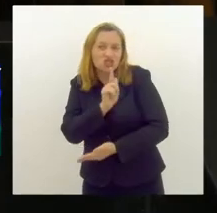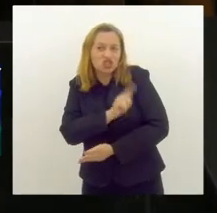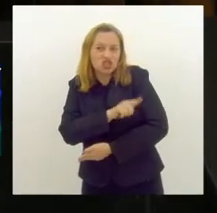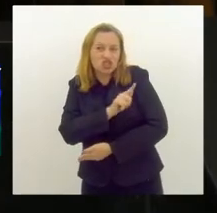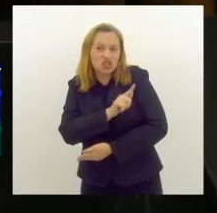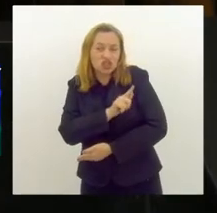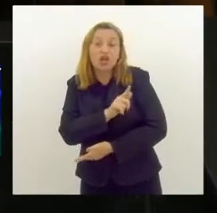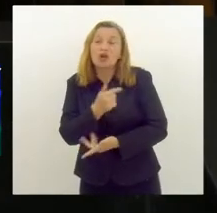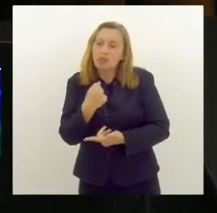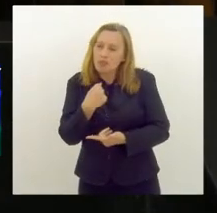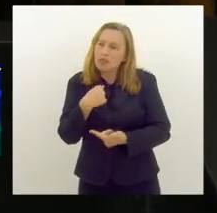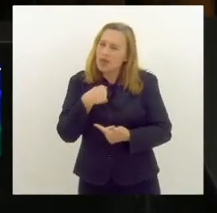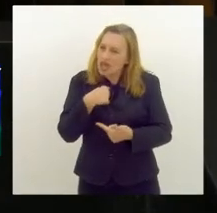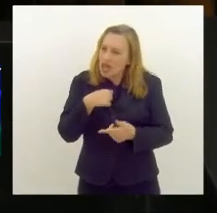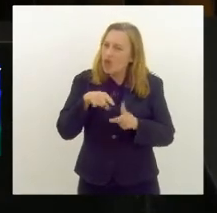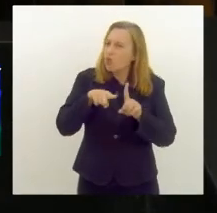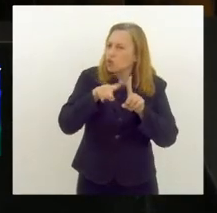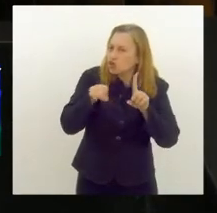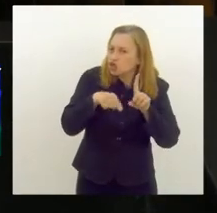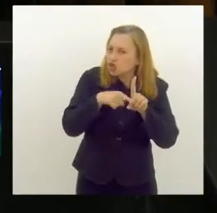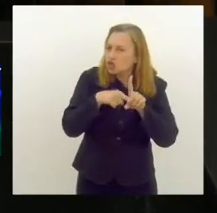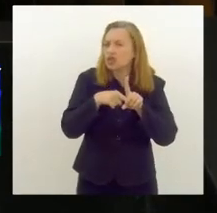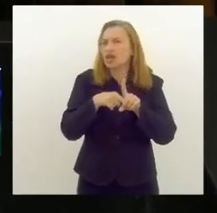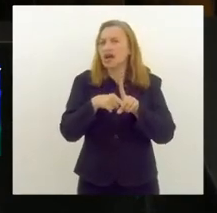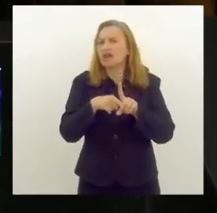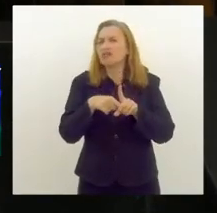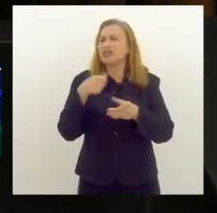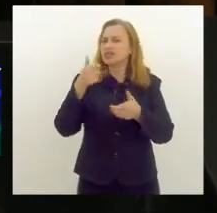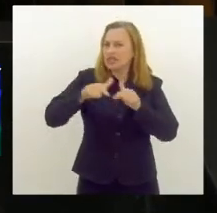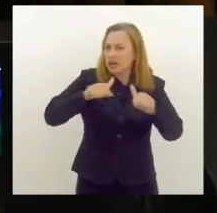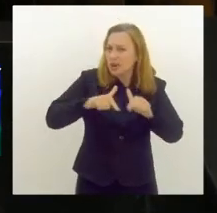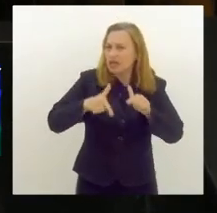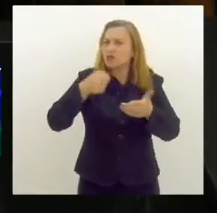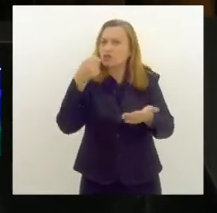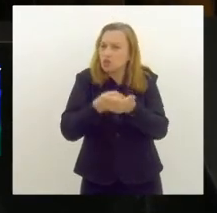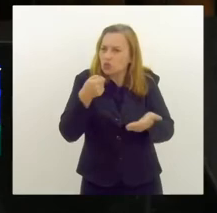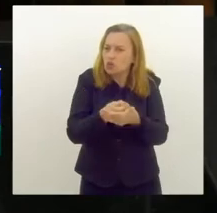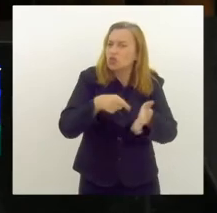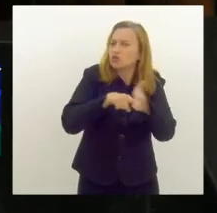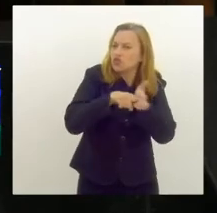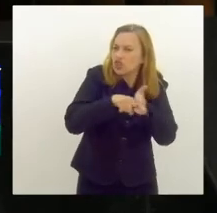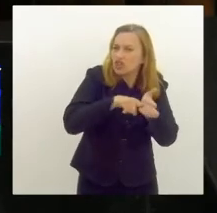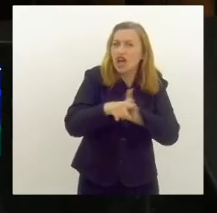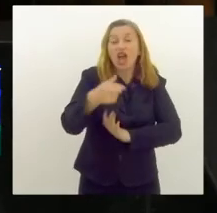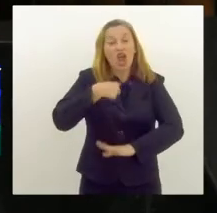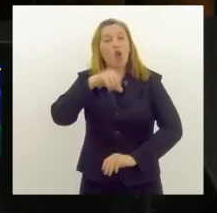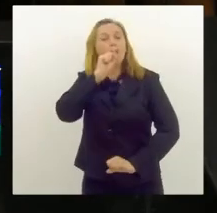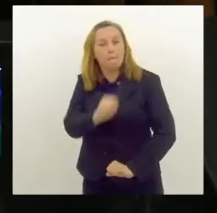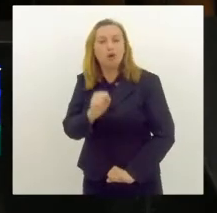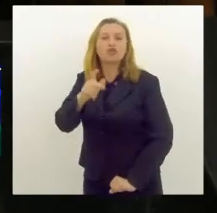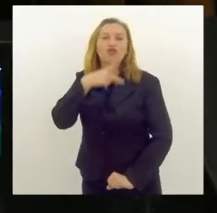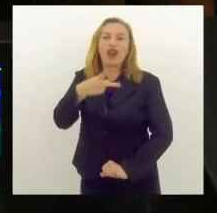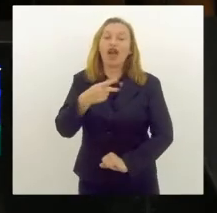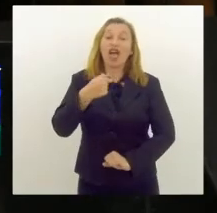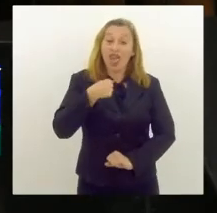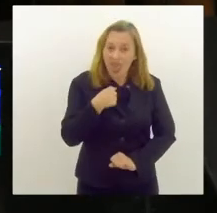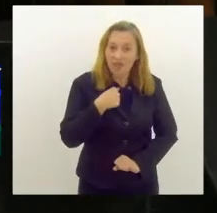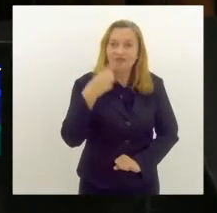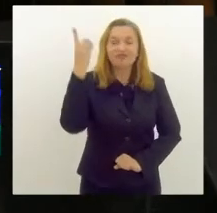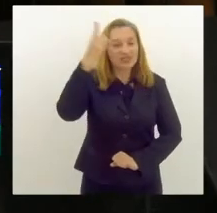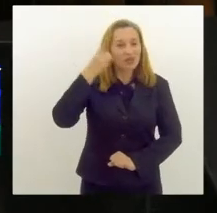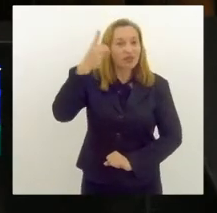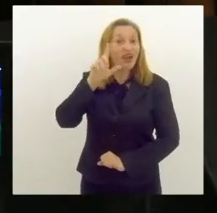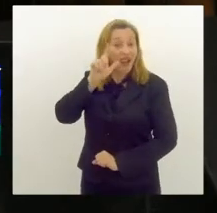gestante, trabalhando, atuante, cobrando, fiscalizando, eu posso dizer, eu, deputada